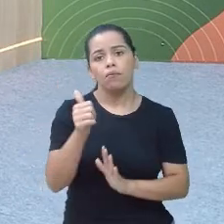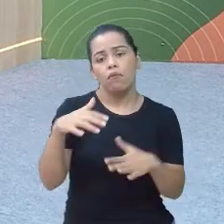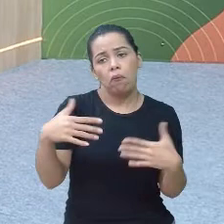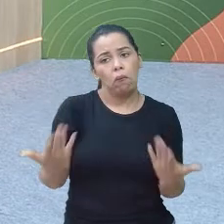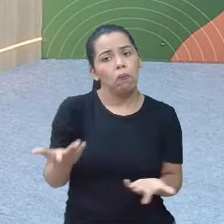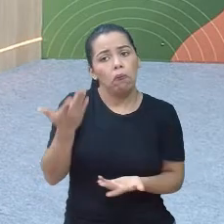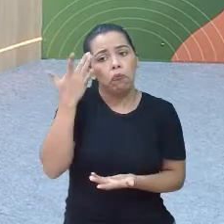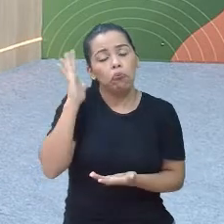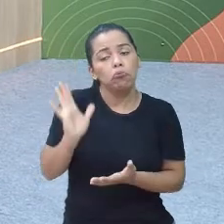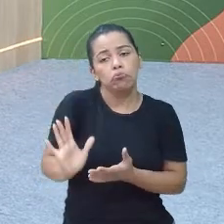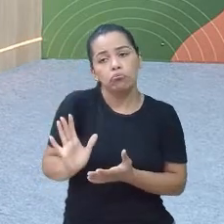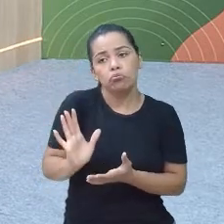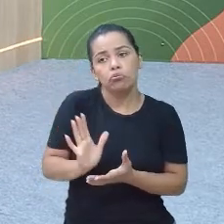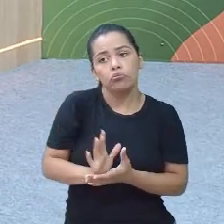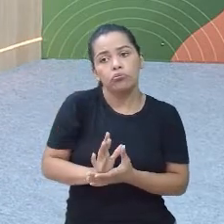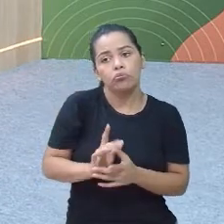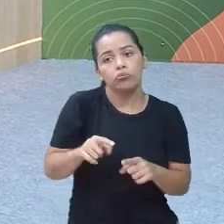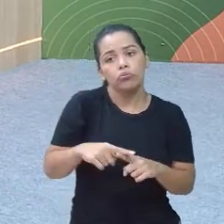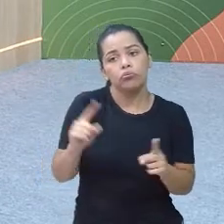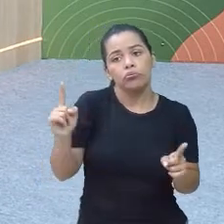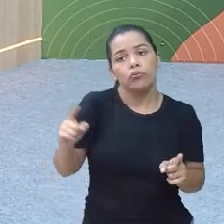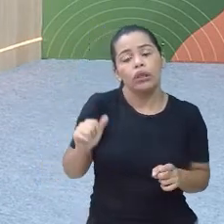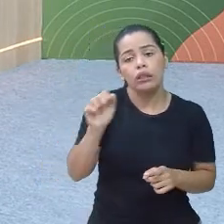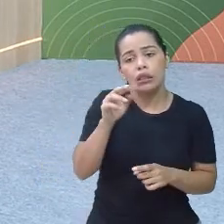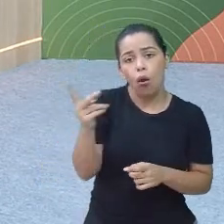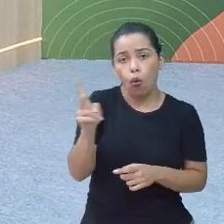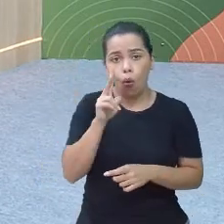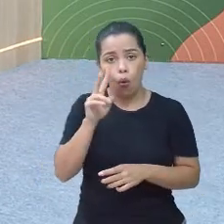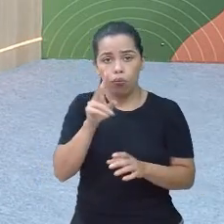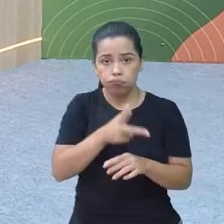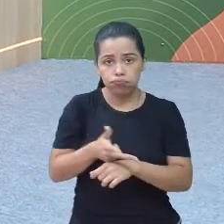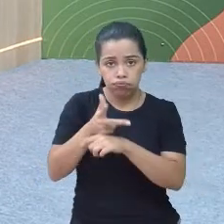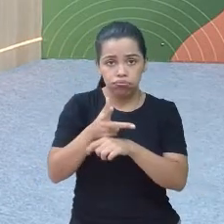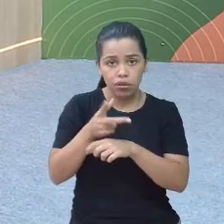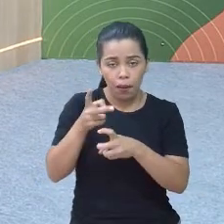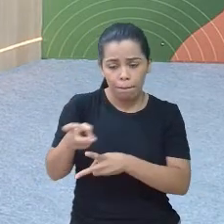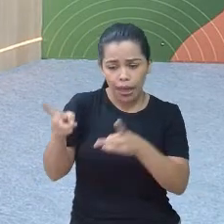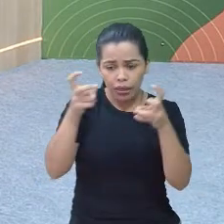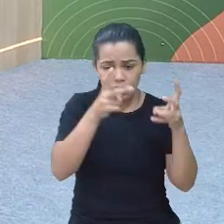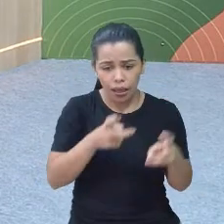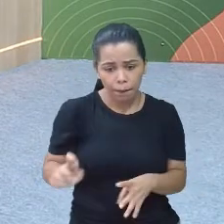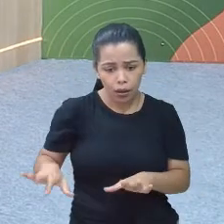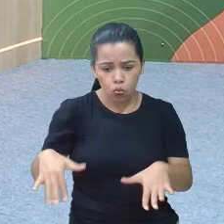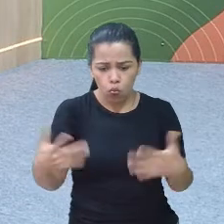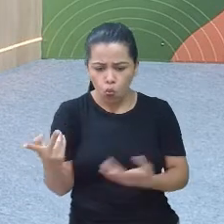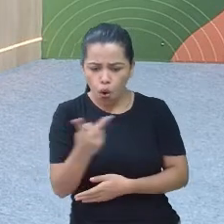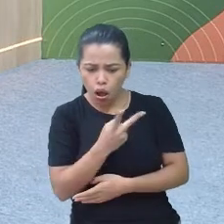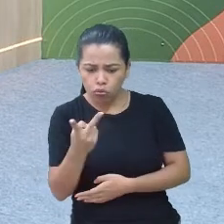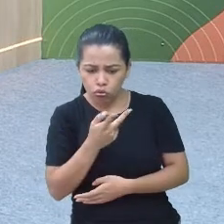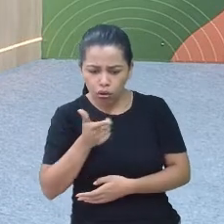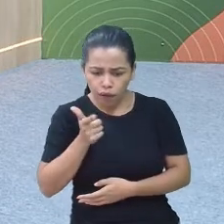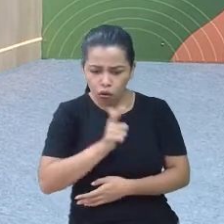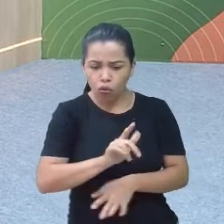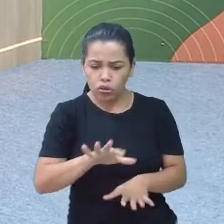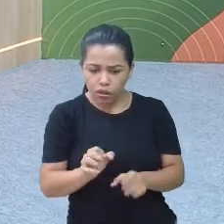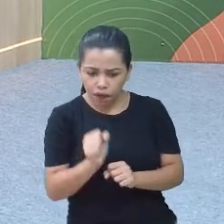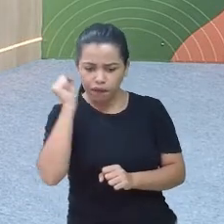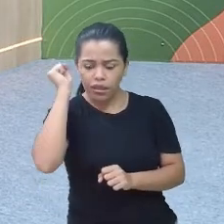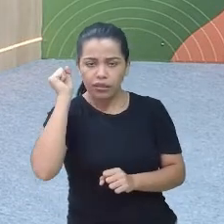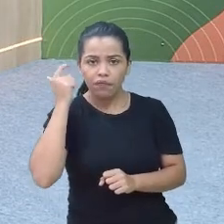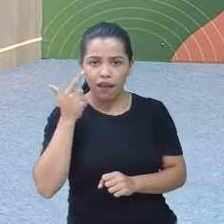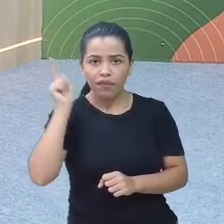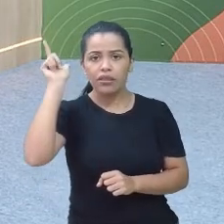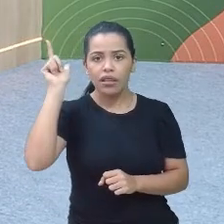tempo, eu poderia dizer que aquele ali tem mais chance de ganhar, mas isso eu não garantiria que ele é que vai sair vencedor